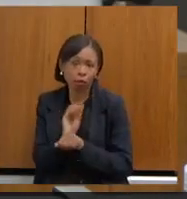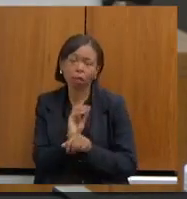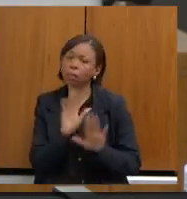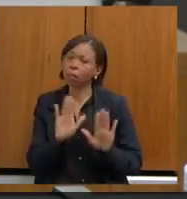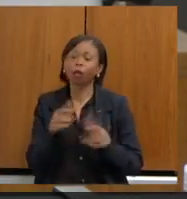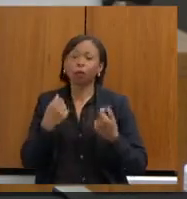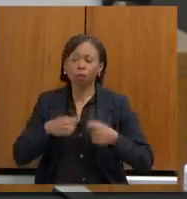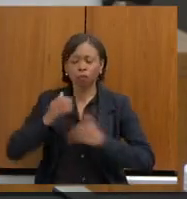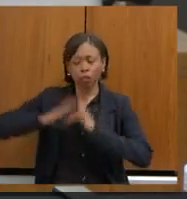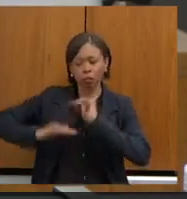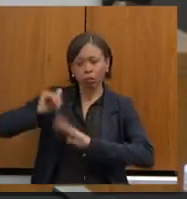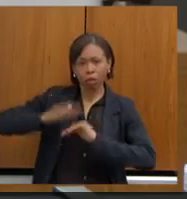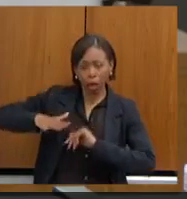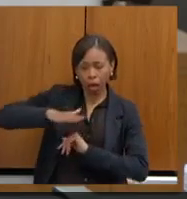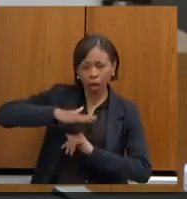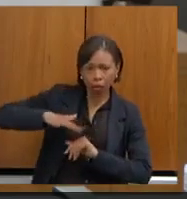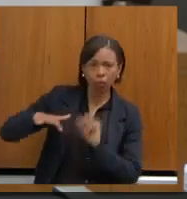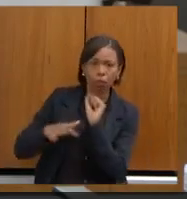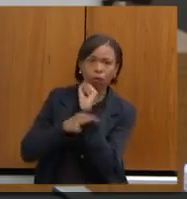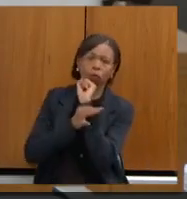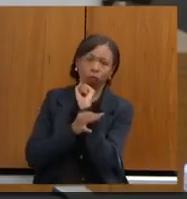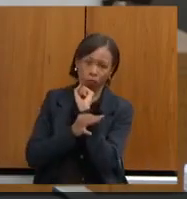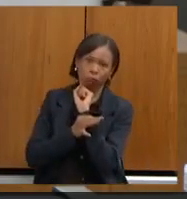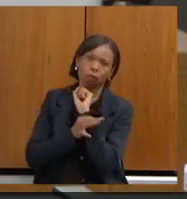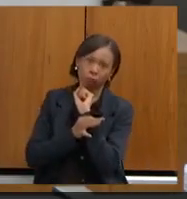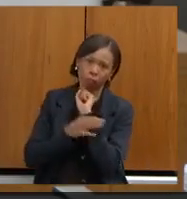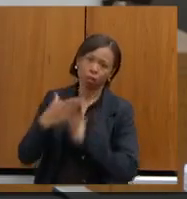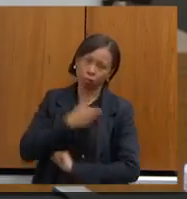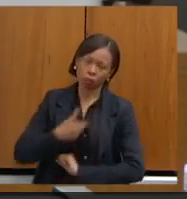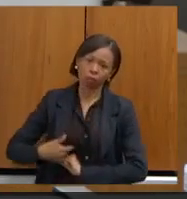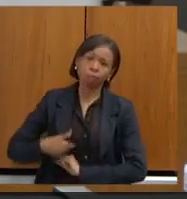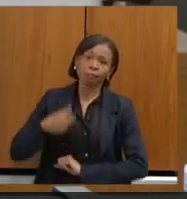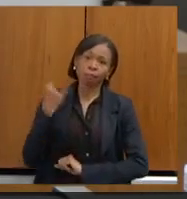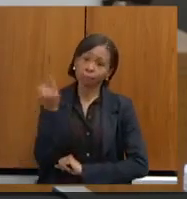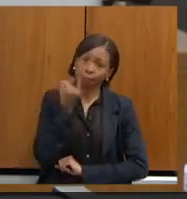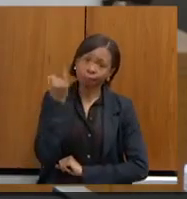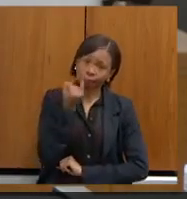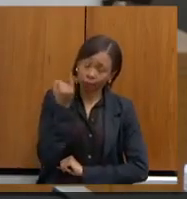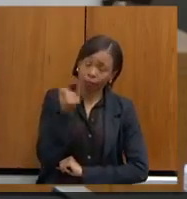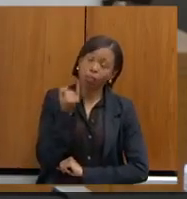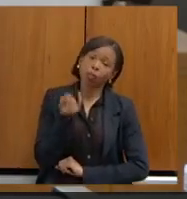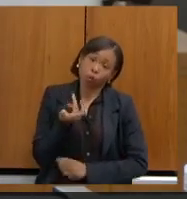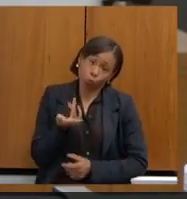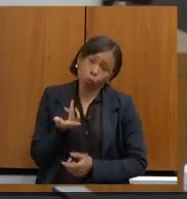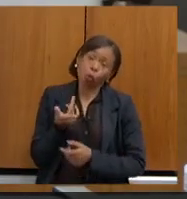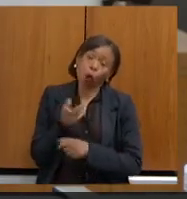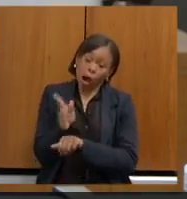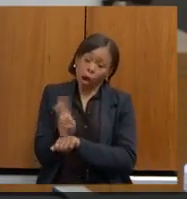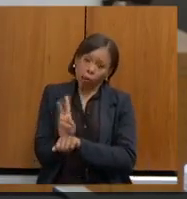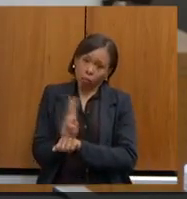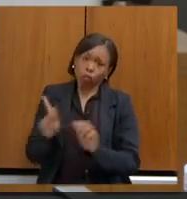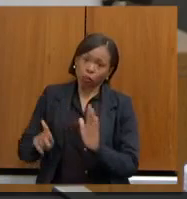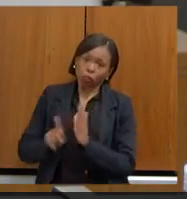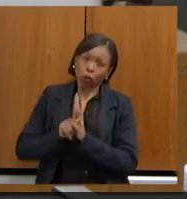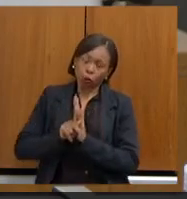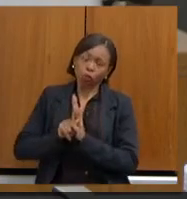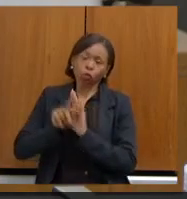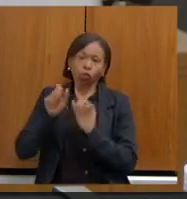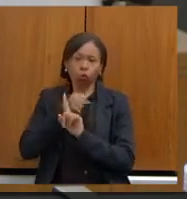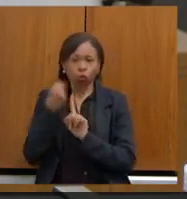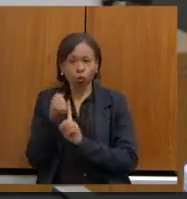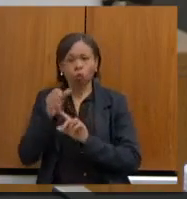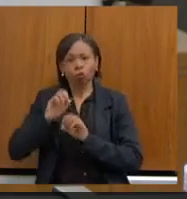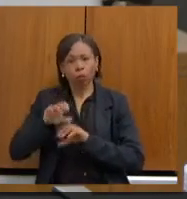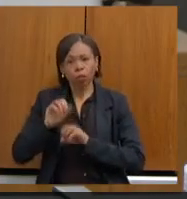tem que ser tutelado profissionais Segurança Pública daí a importância da agente socioeducativo Então queria saber se há uma diferenciação para que eles praticaram crimes